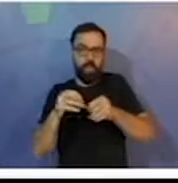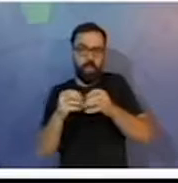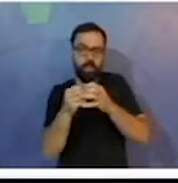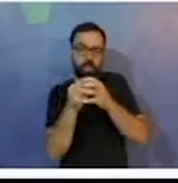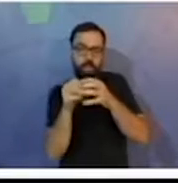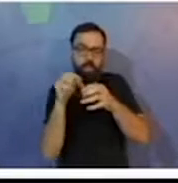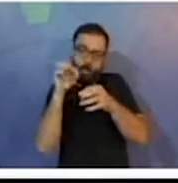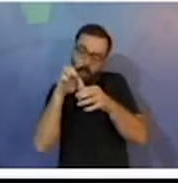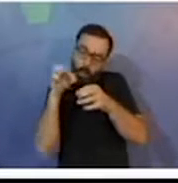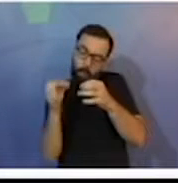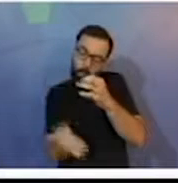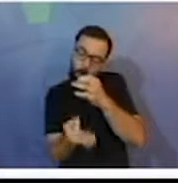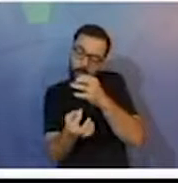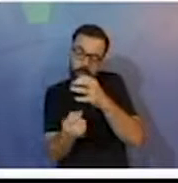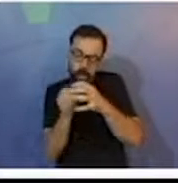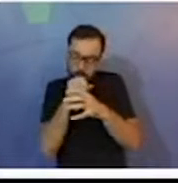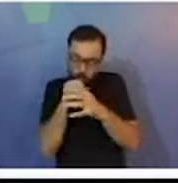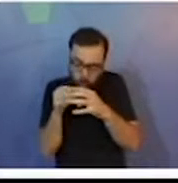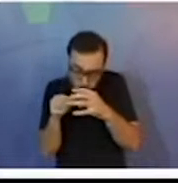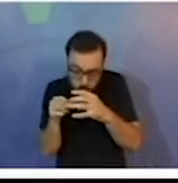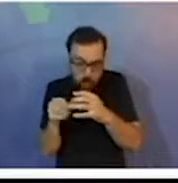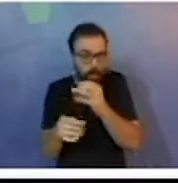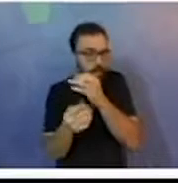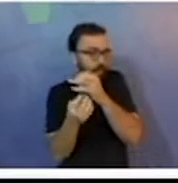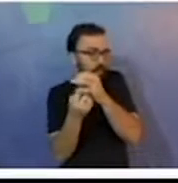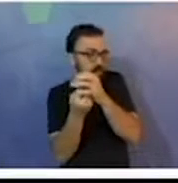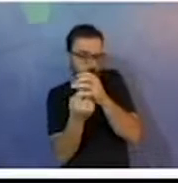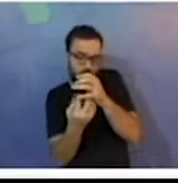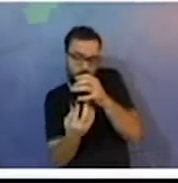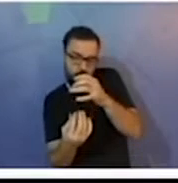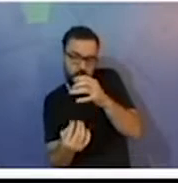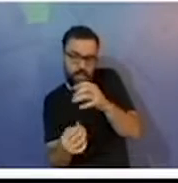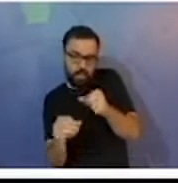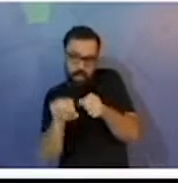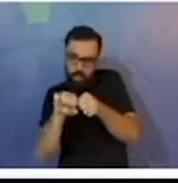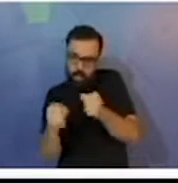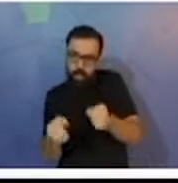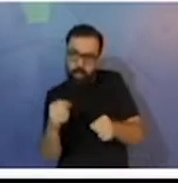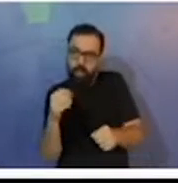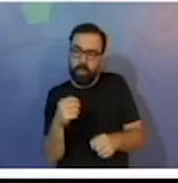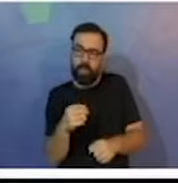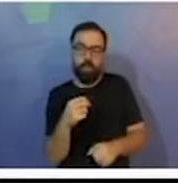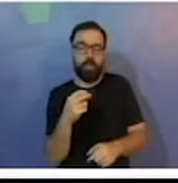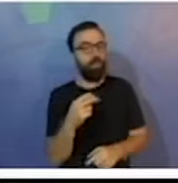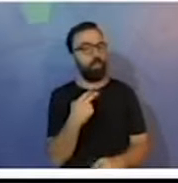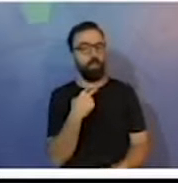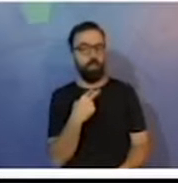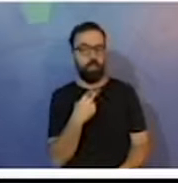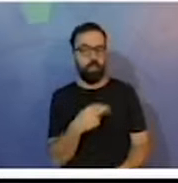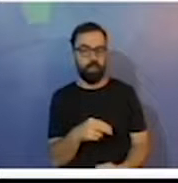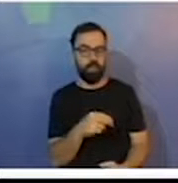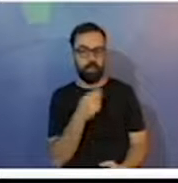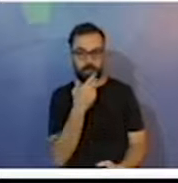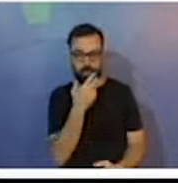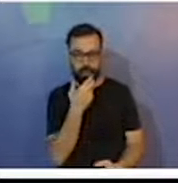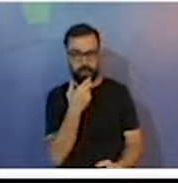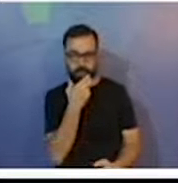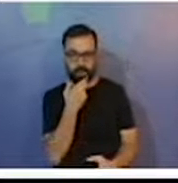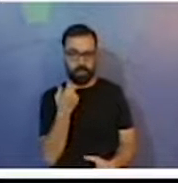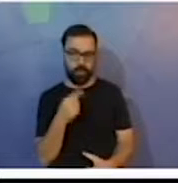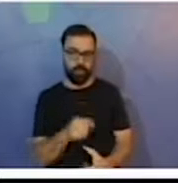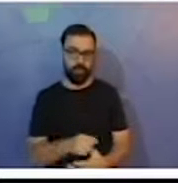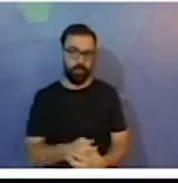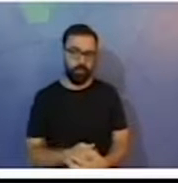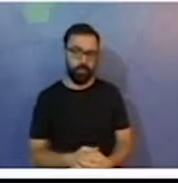delicadamente um buraquinho em cada extremidade com agulha depois sopre um orifício para fazer sair a Clara EA